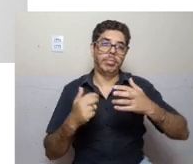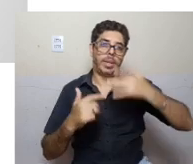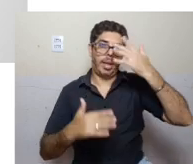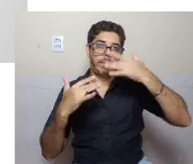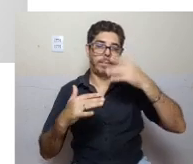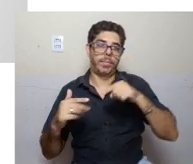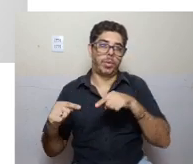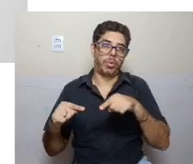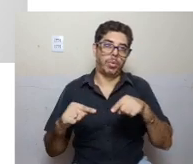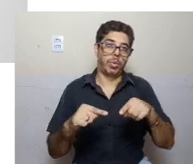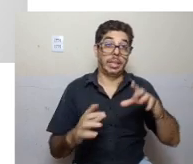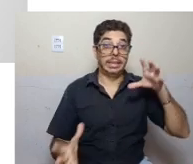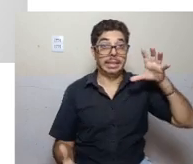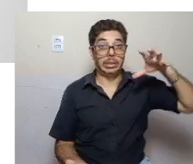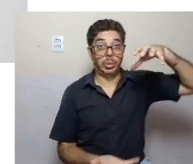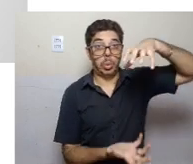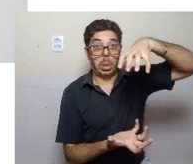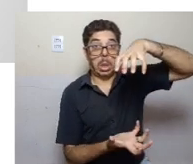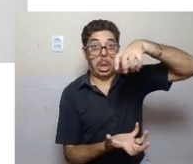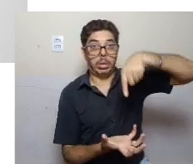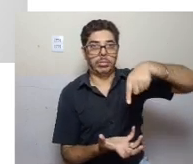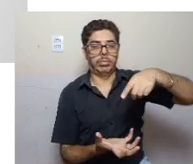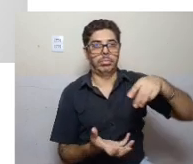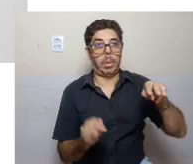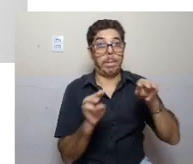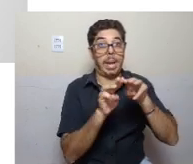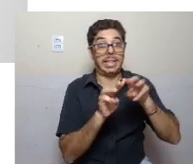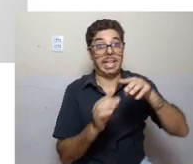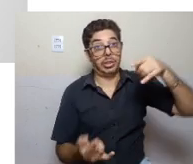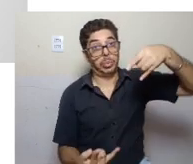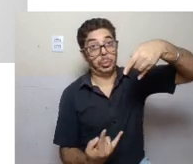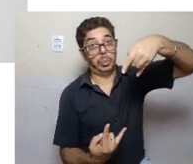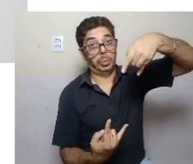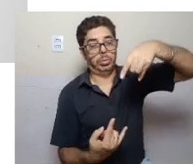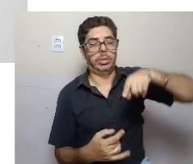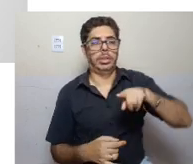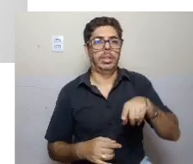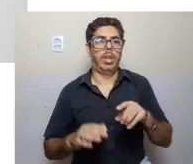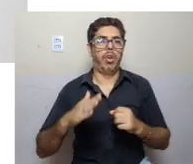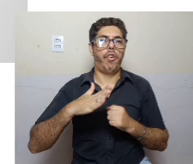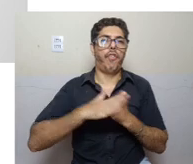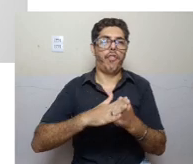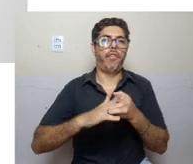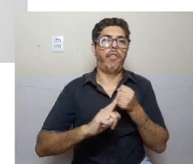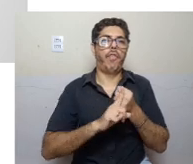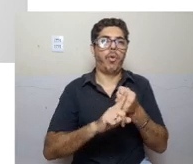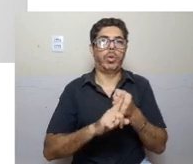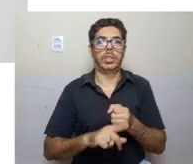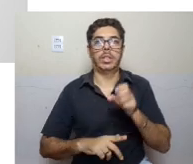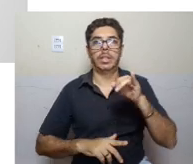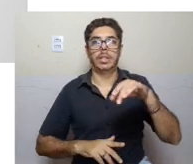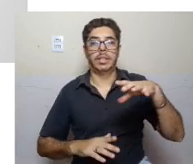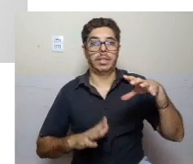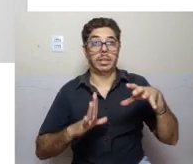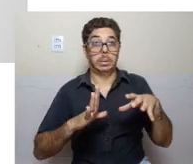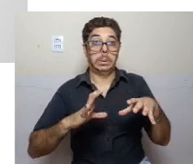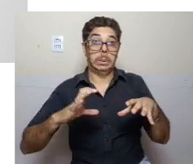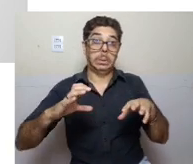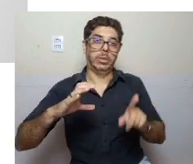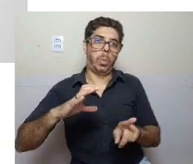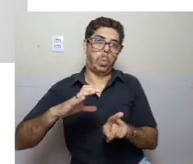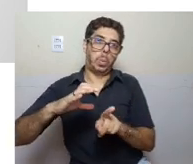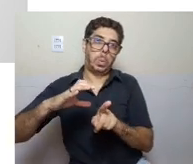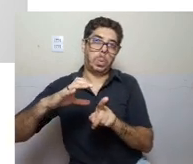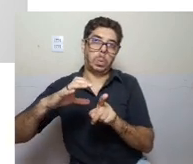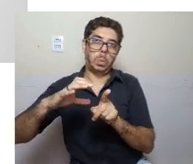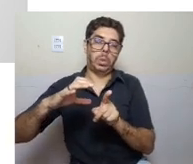elétrica imersa num campo magnético, ele vai sofrer a ação de uma força magnética. Se o fio conduz uma corrente para cima, a força o